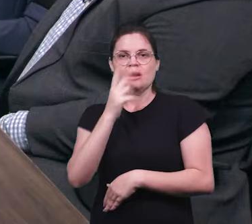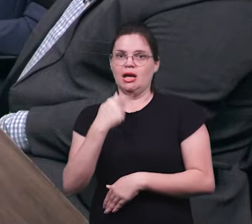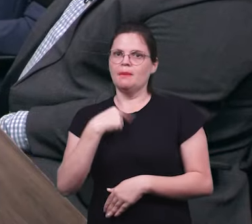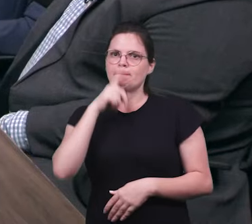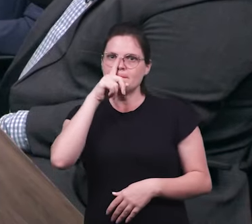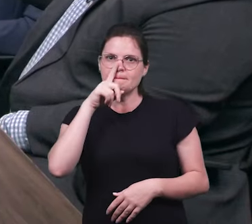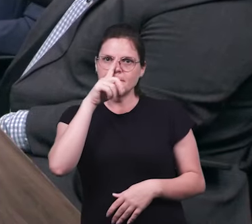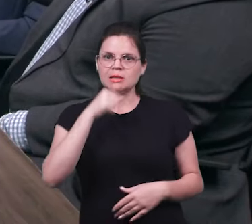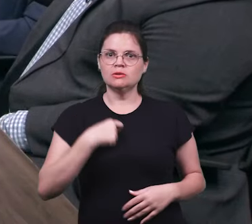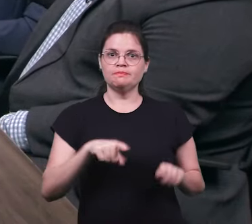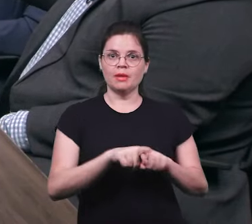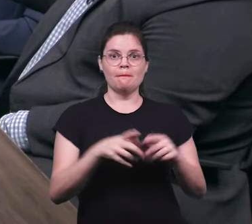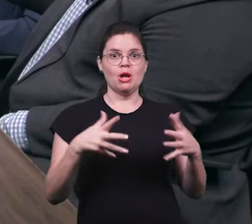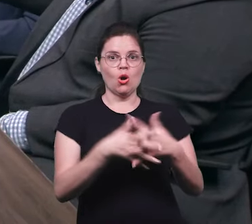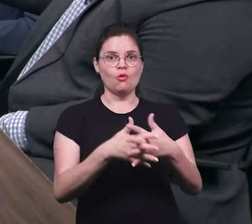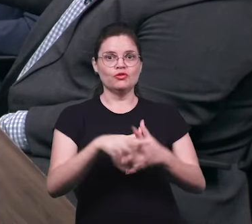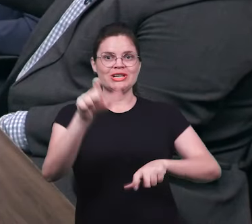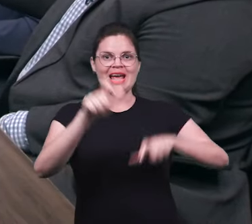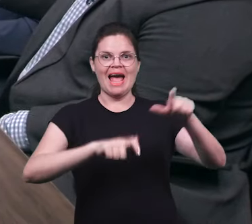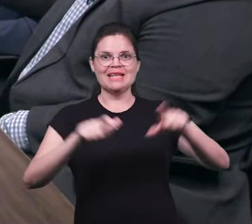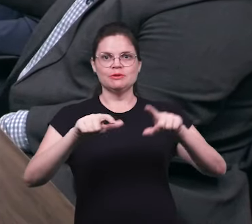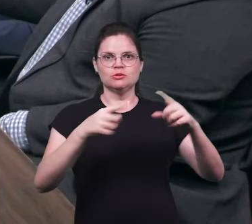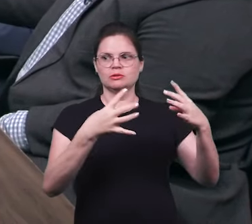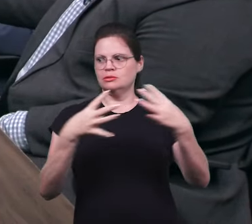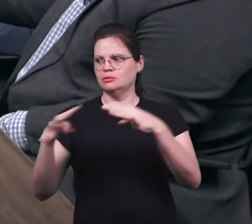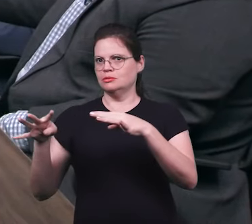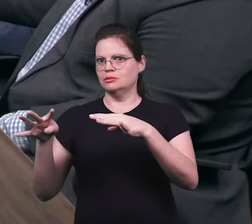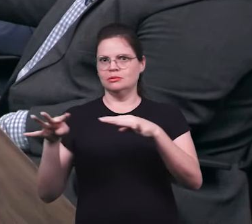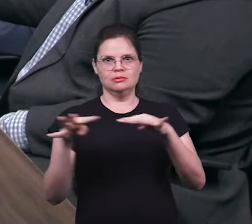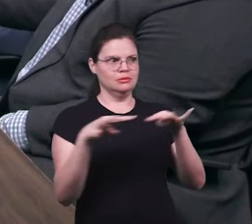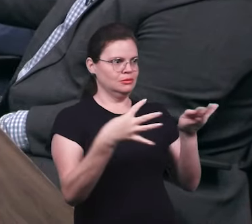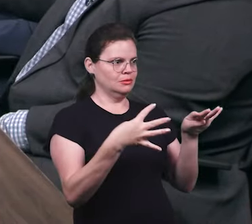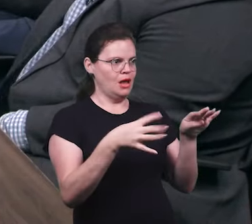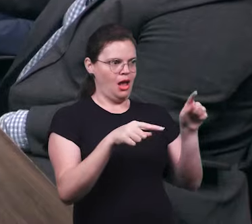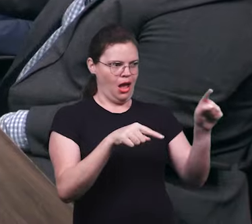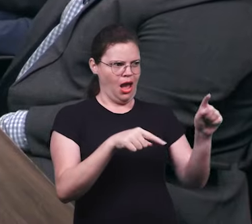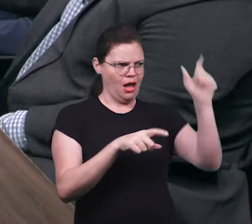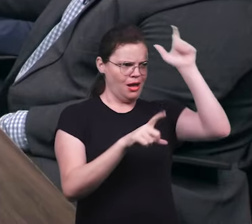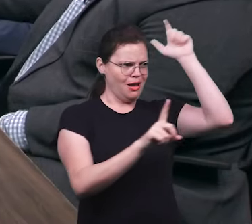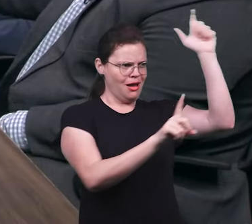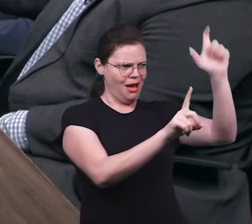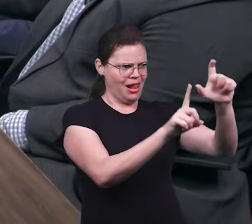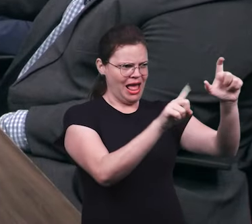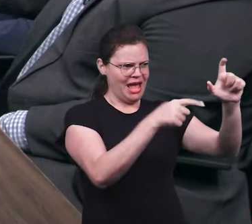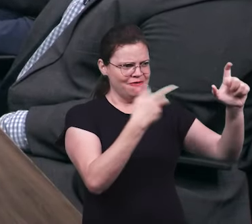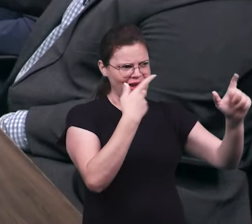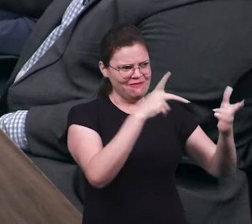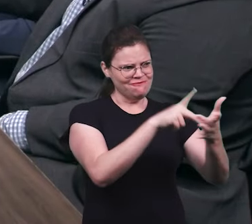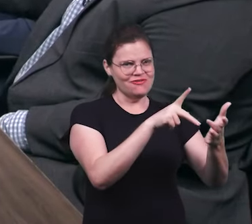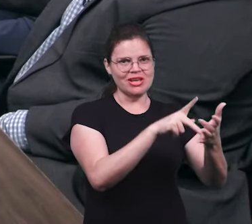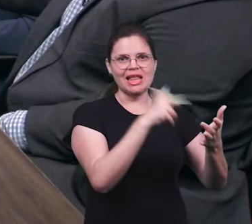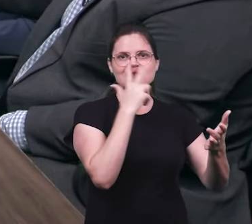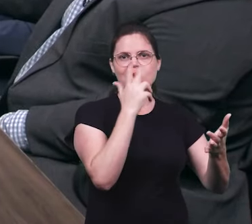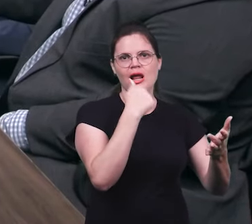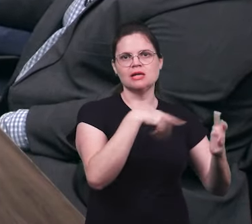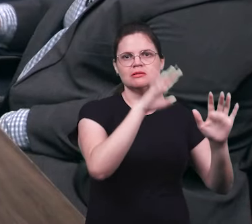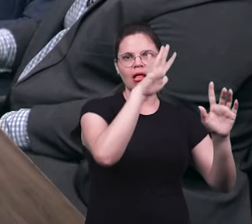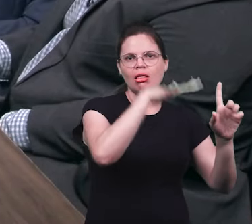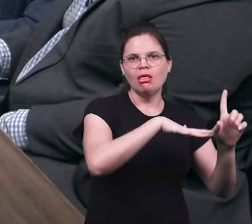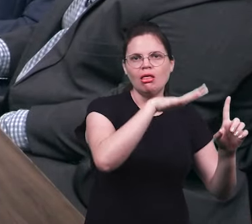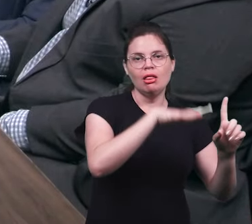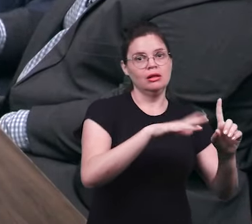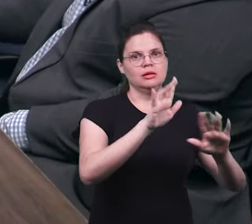perigo de ali confundir as pessoas daquela região. A verdade que estava sendo pregada testificada pela aquela adivinhação,